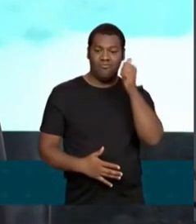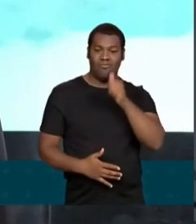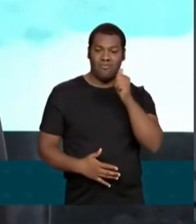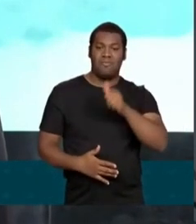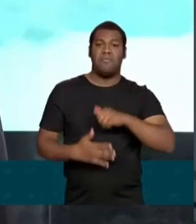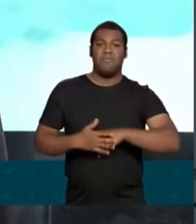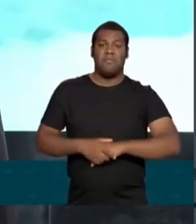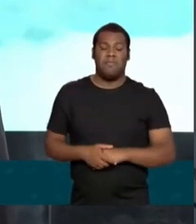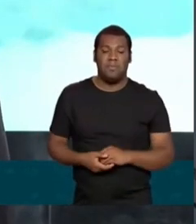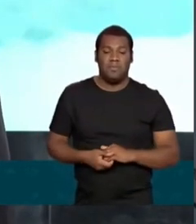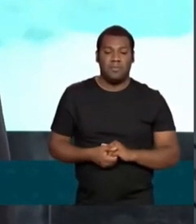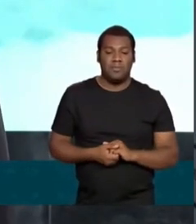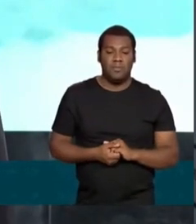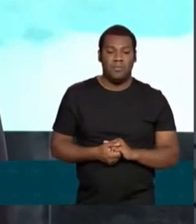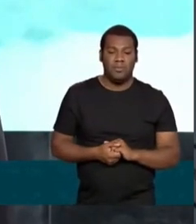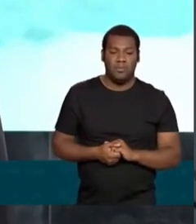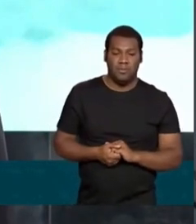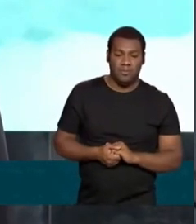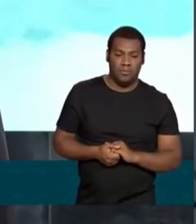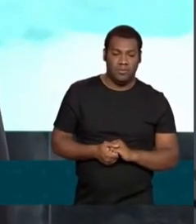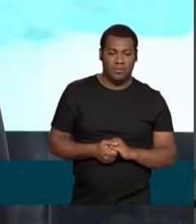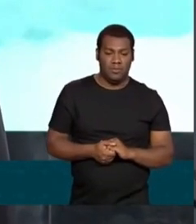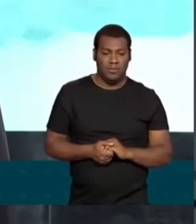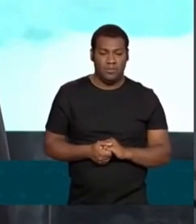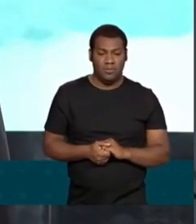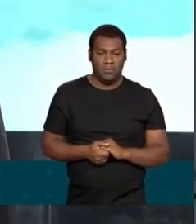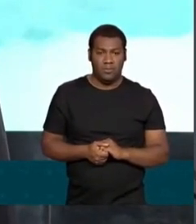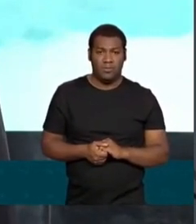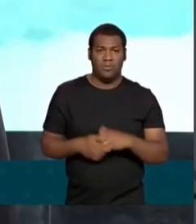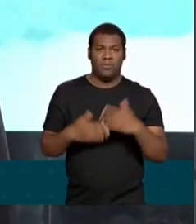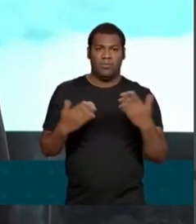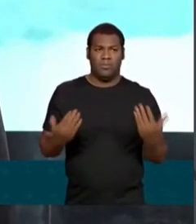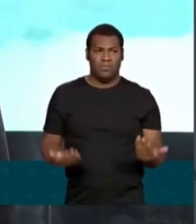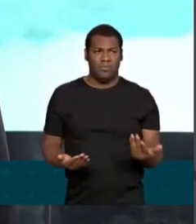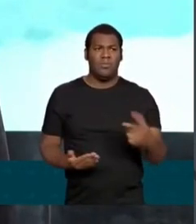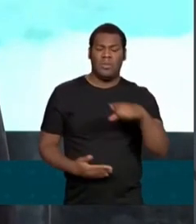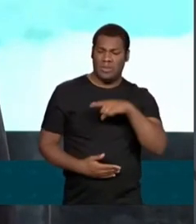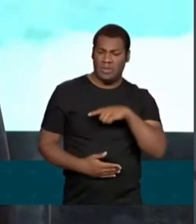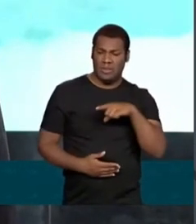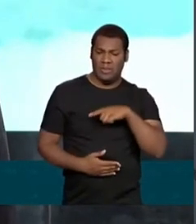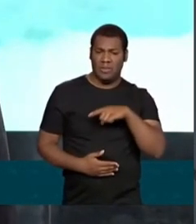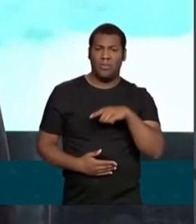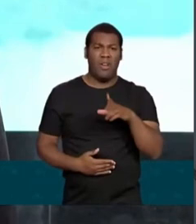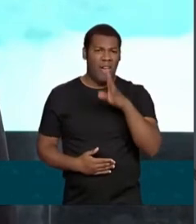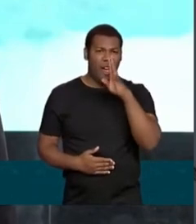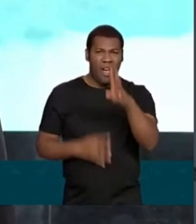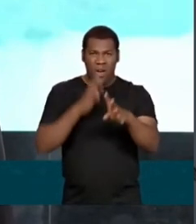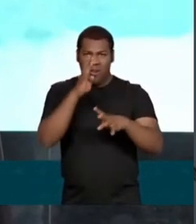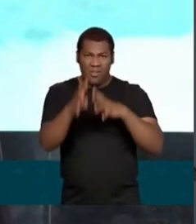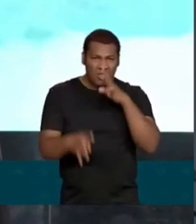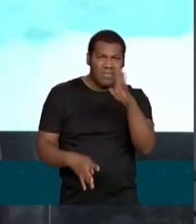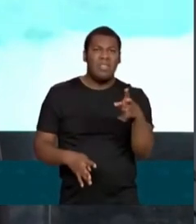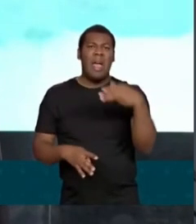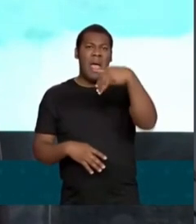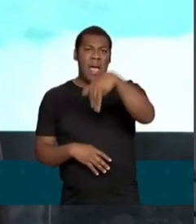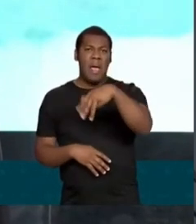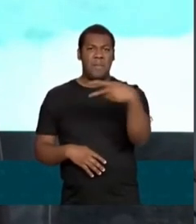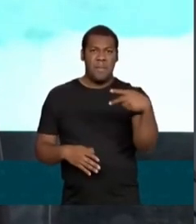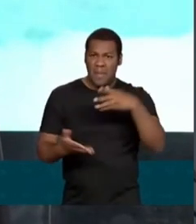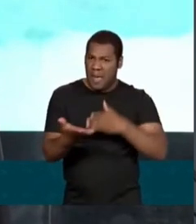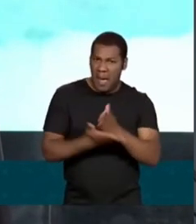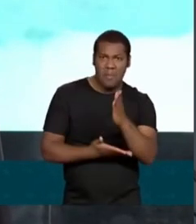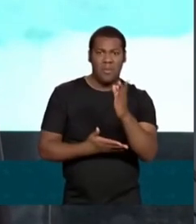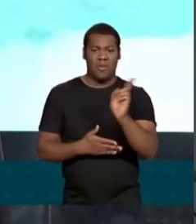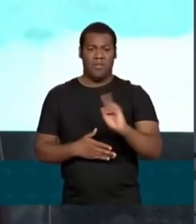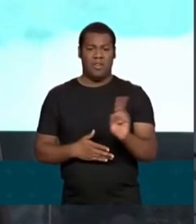ele acabou fazendo uma falta contrário do Senhor falando assim que a ideia não era essa né de das MP seria aprovados por nem complementar que